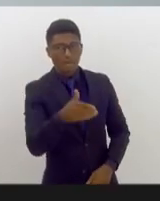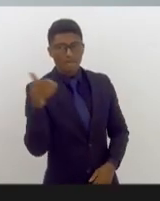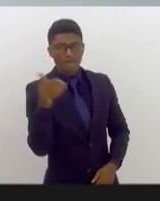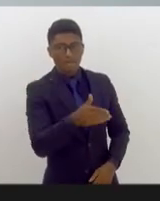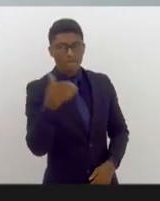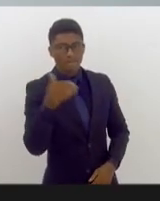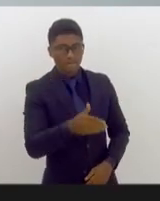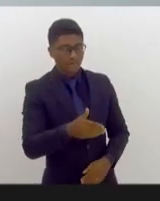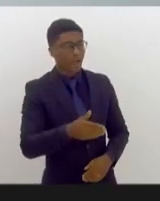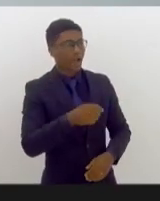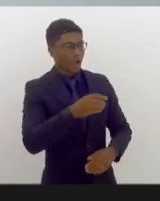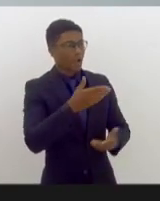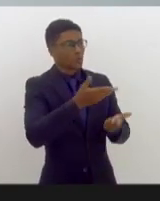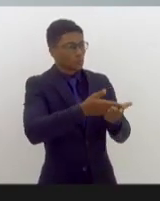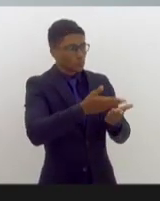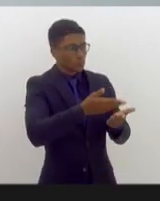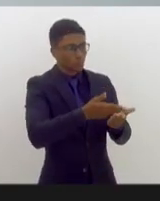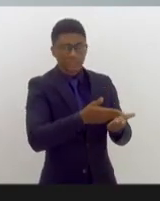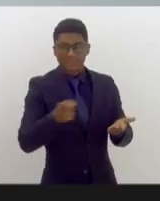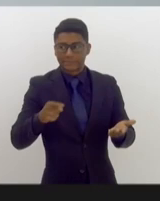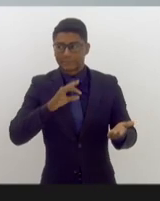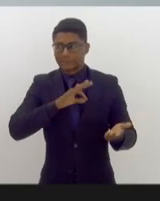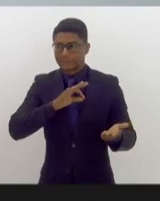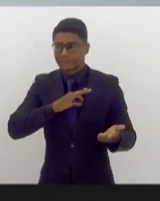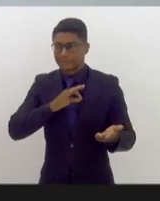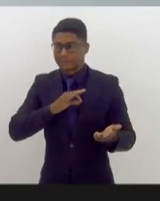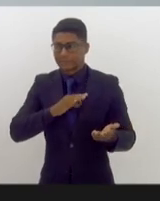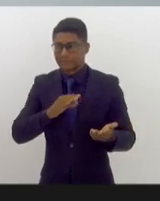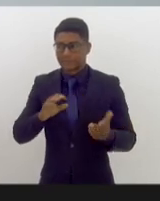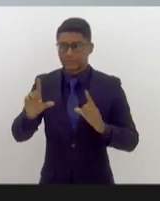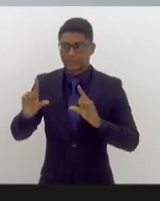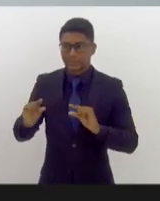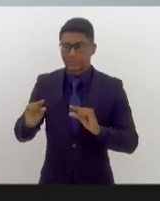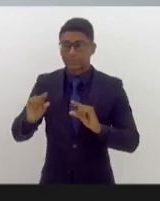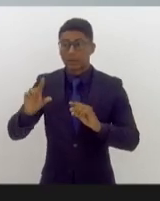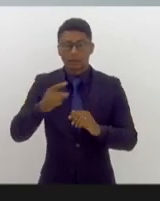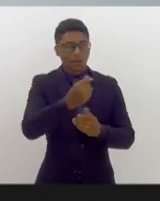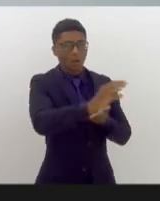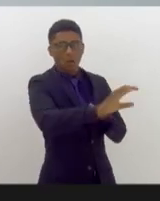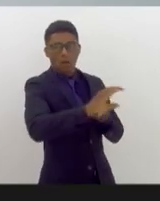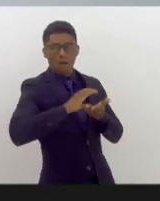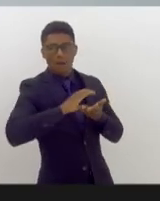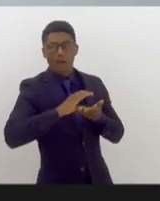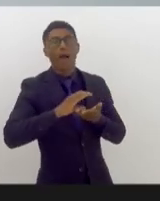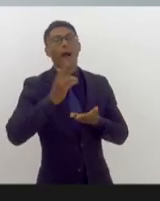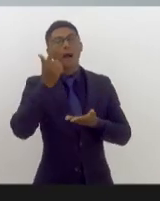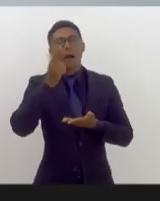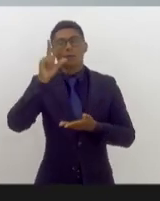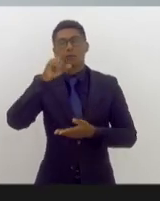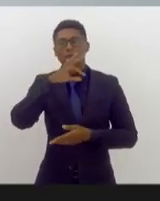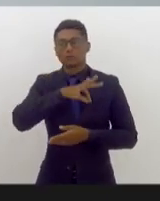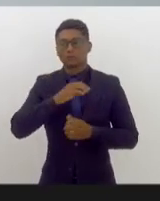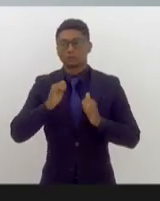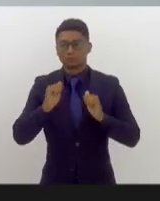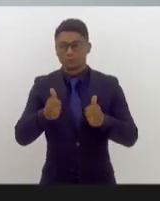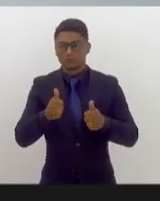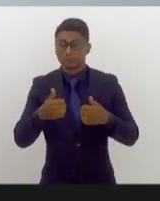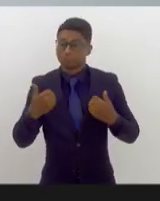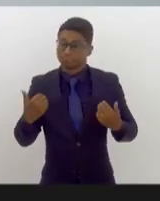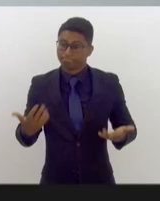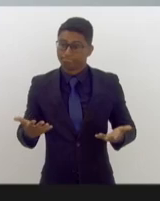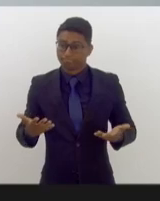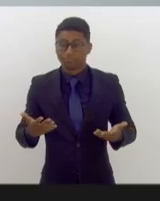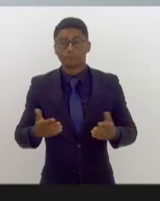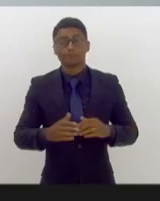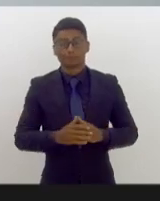prejuízo nos seus ganhos, ou seja, a escola e a educação de jovens e adultos disputando a presença desse